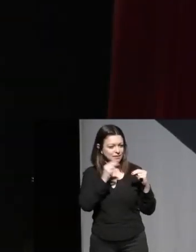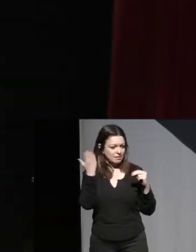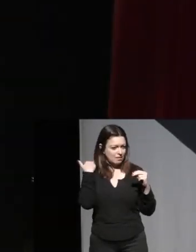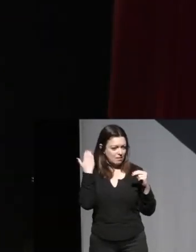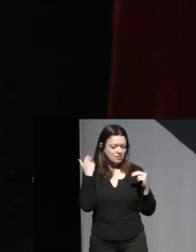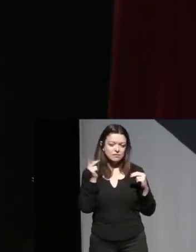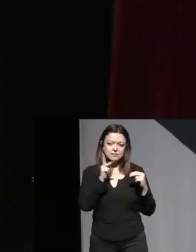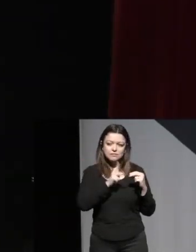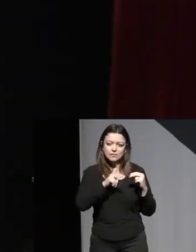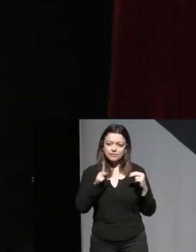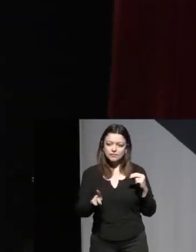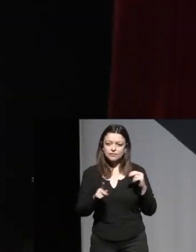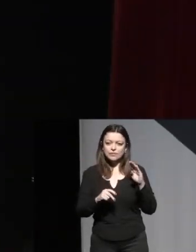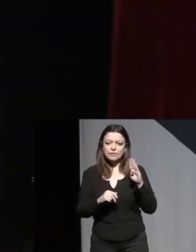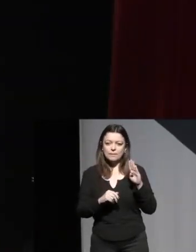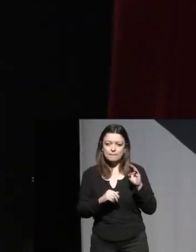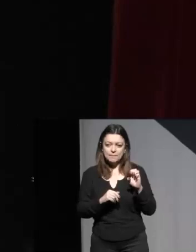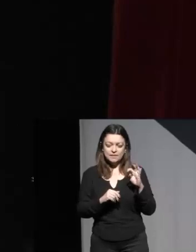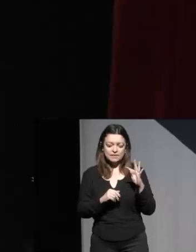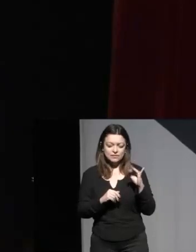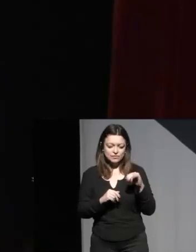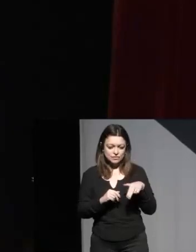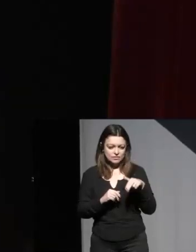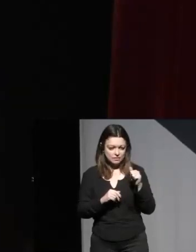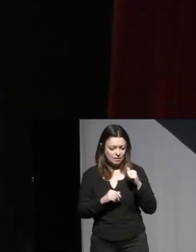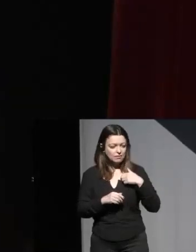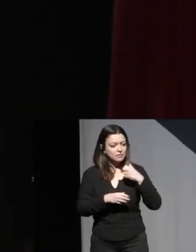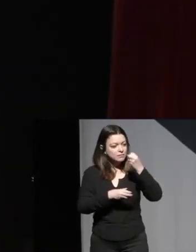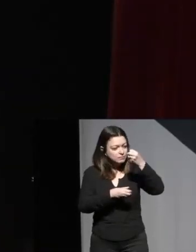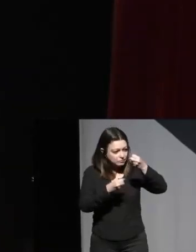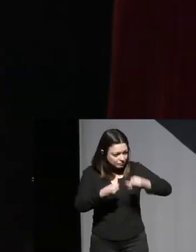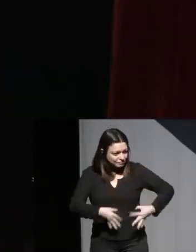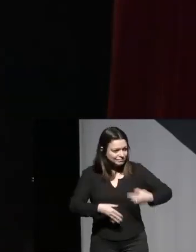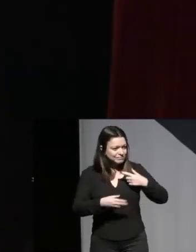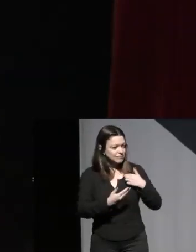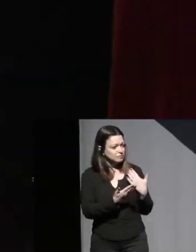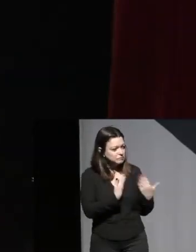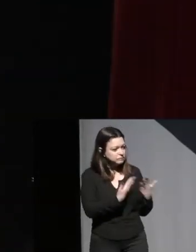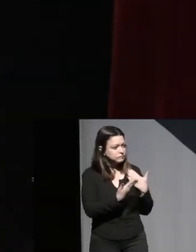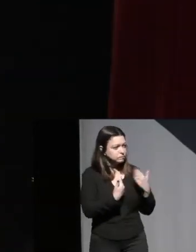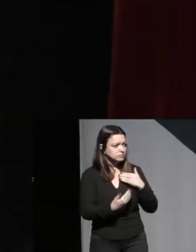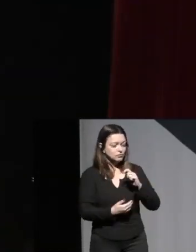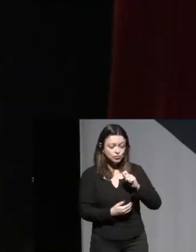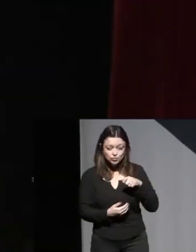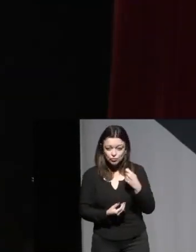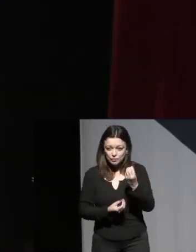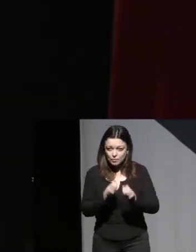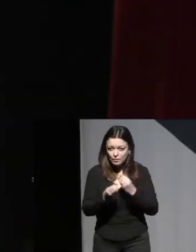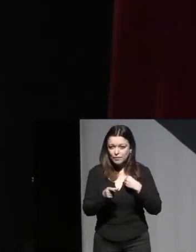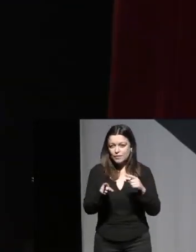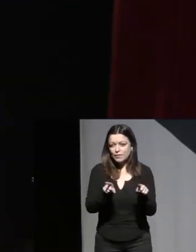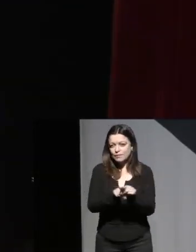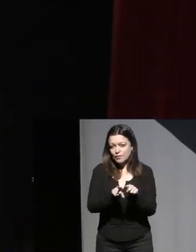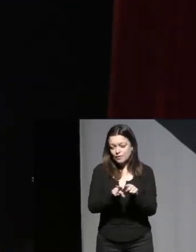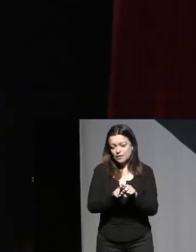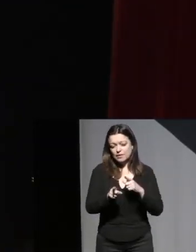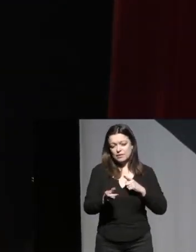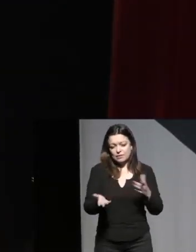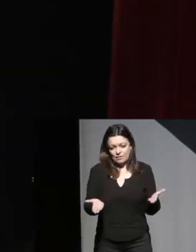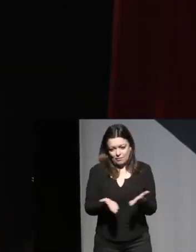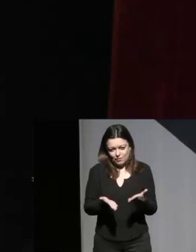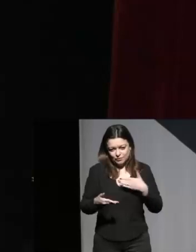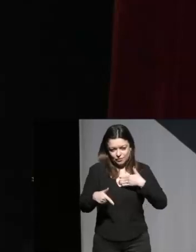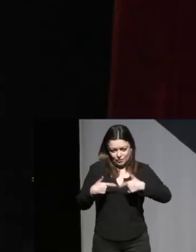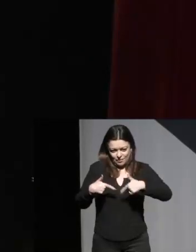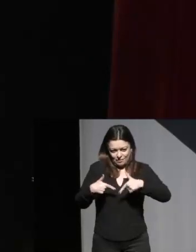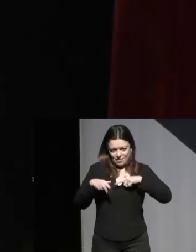das subvenções, né, que é um assunto, inclusive, que eu tenho trabalhado, até porque está junto à Invest Paraná hoje. E